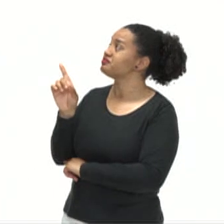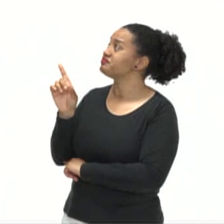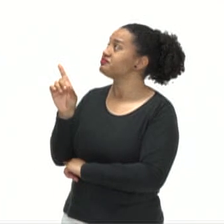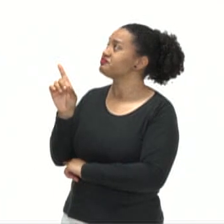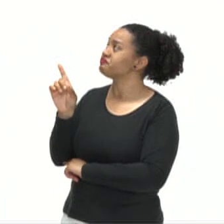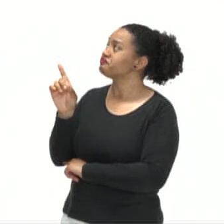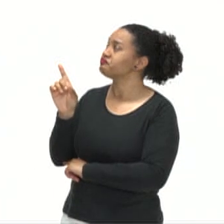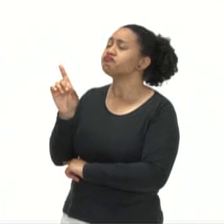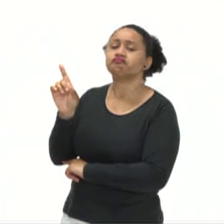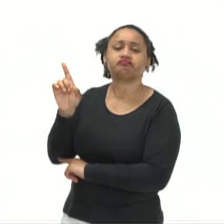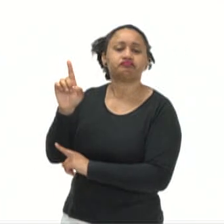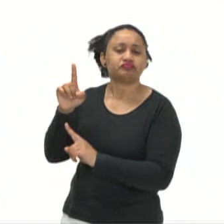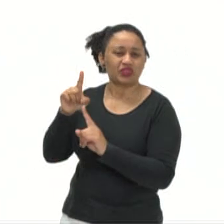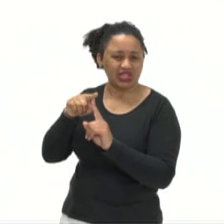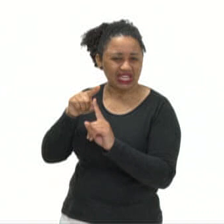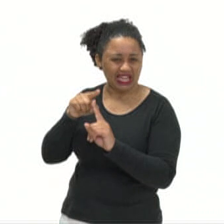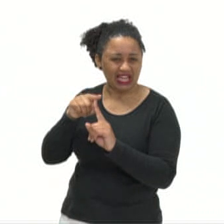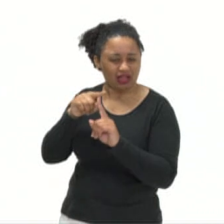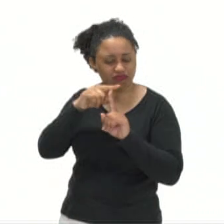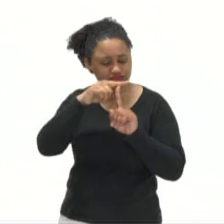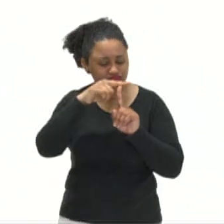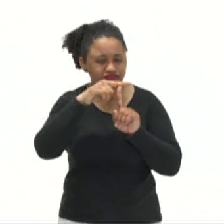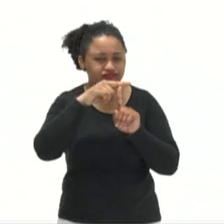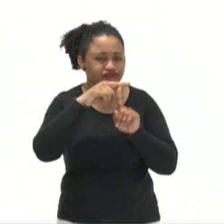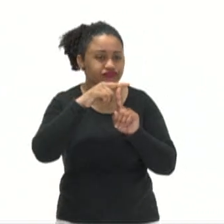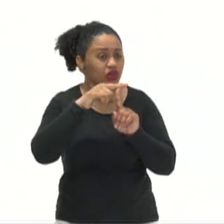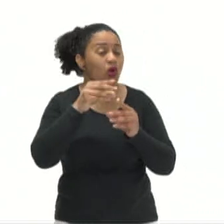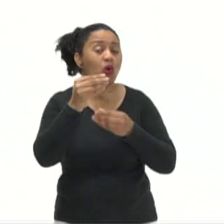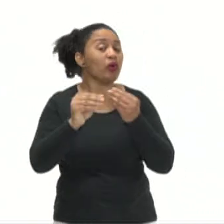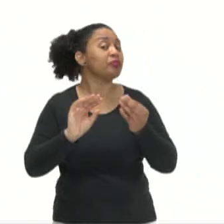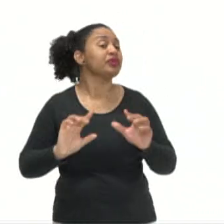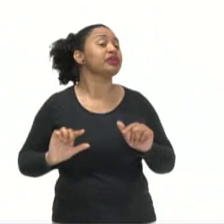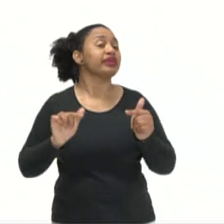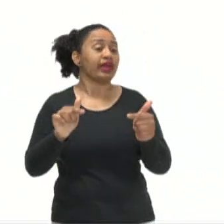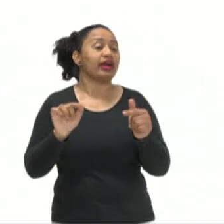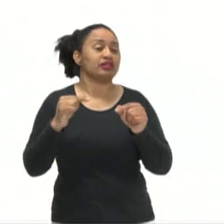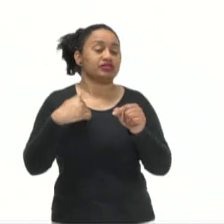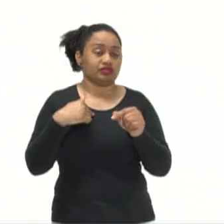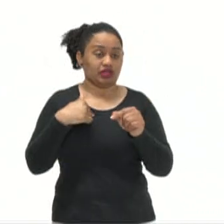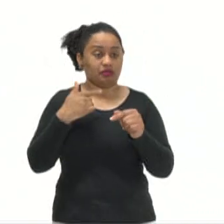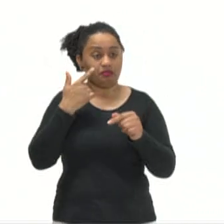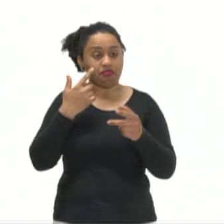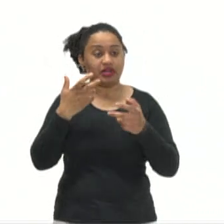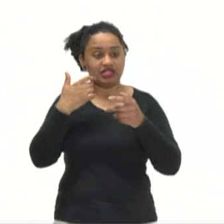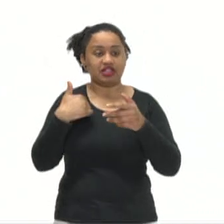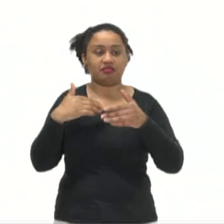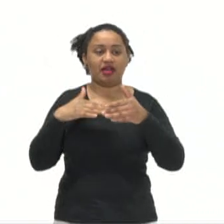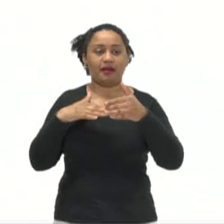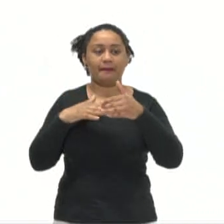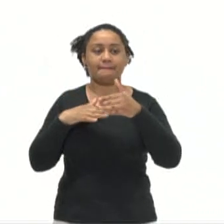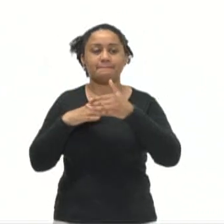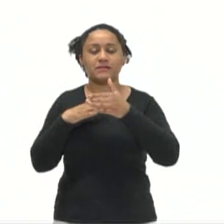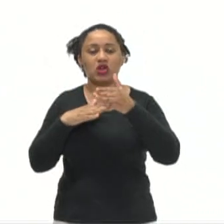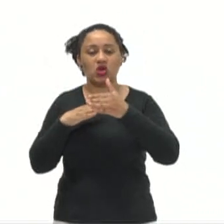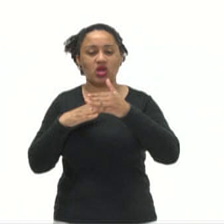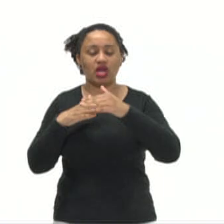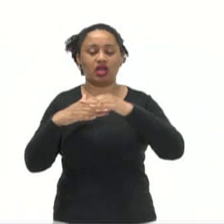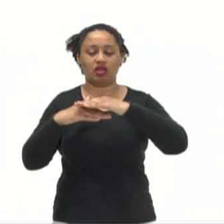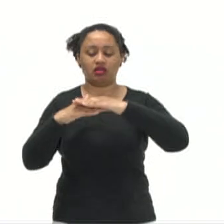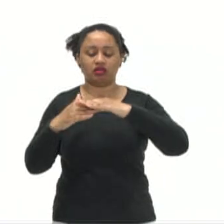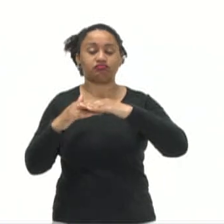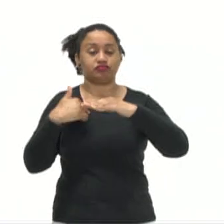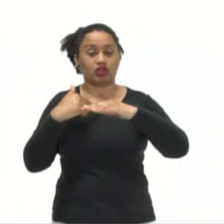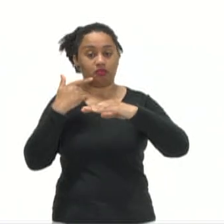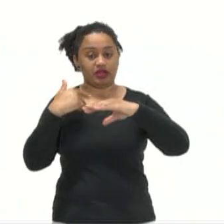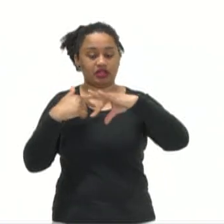que é o mecanismo de ação dele? Como é que ele age? Então, veja que ele bloqueia lá a passagem de espermatozoides,